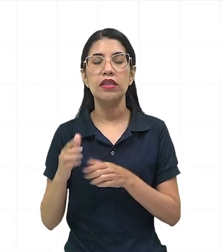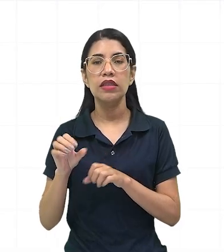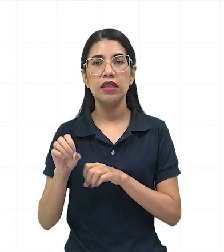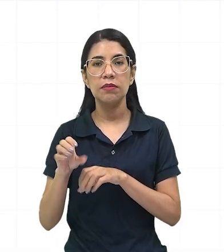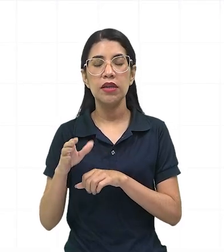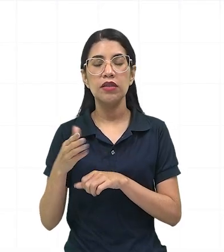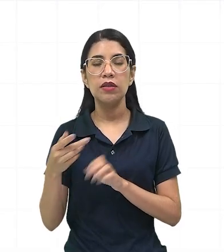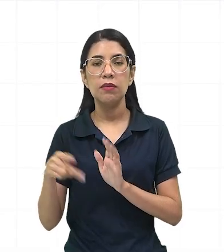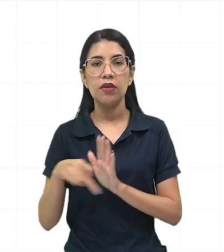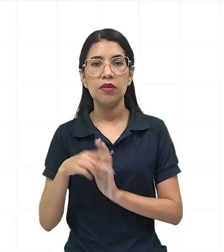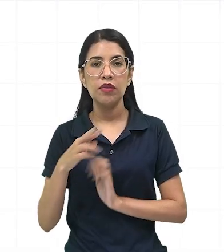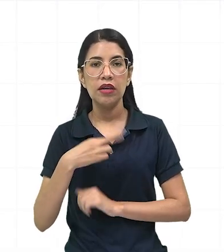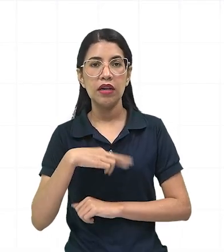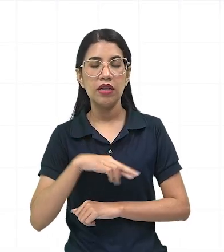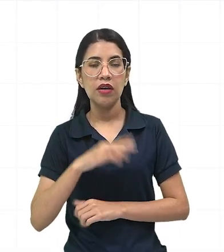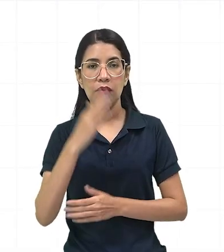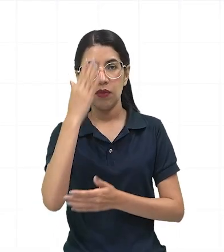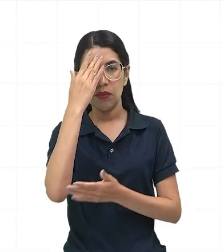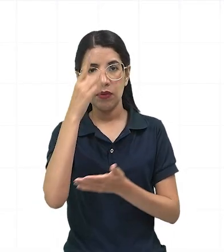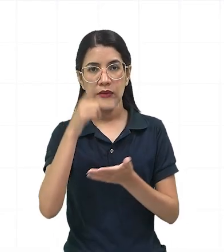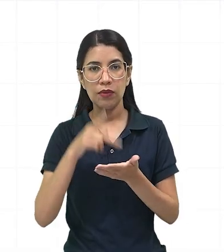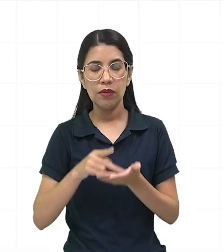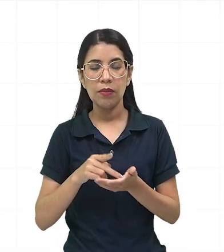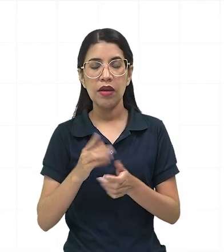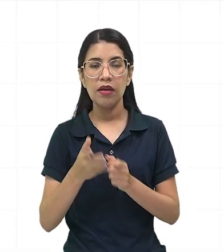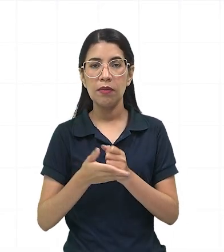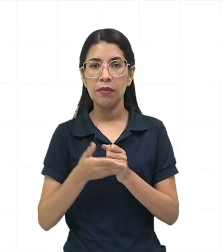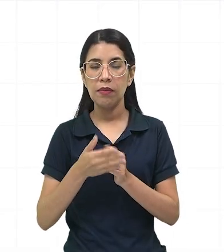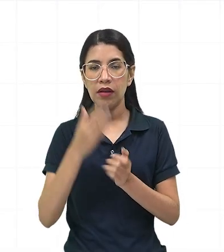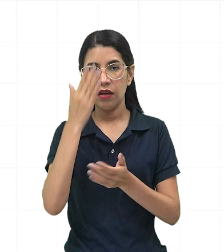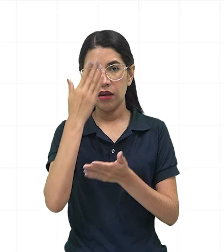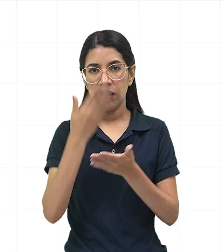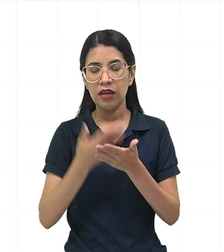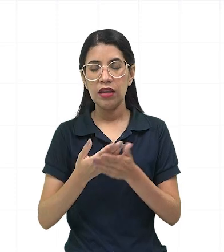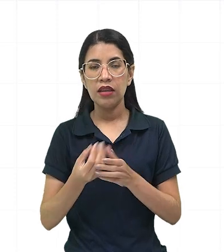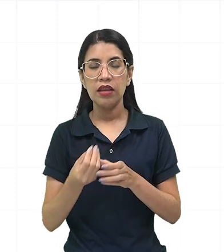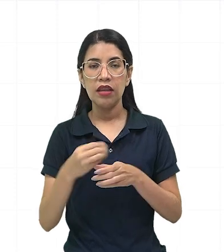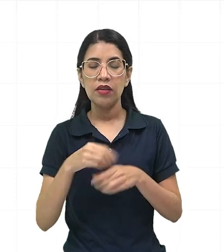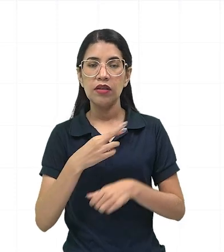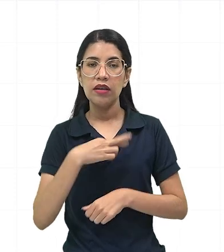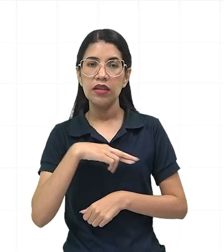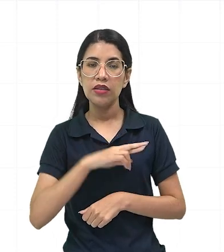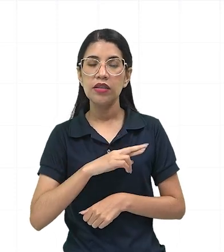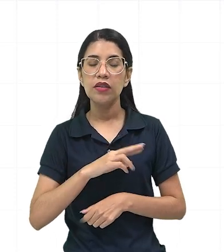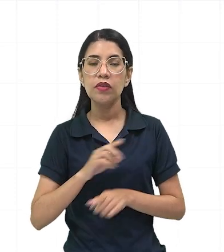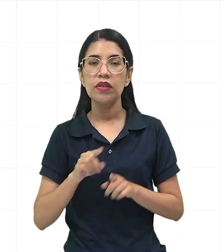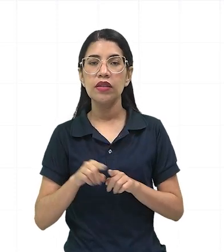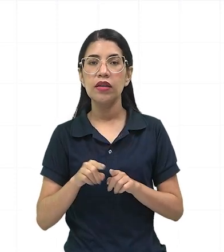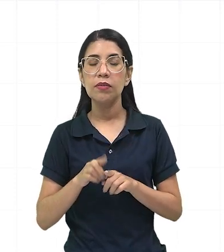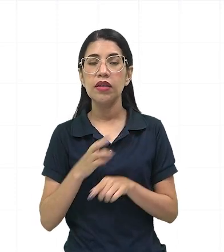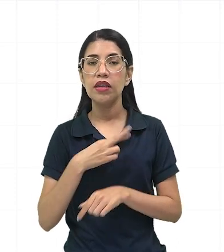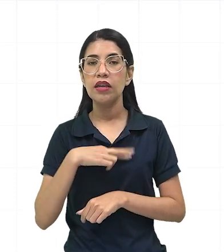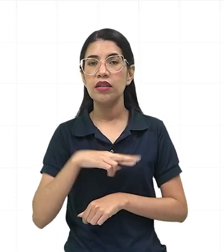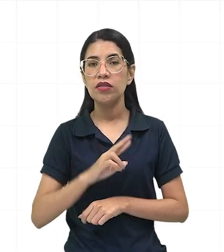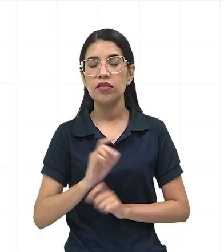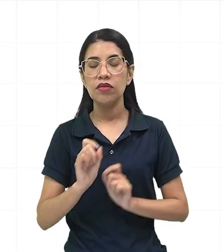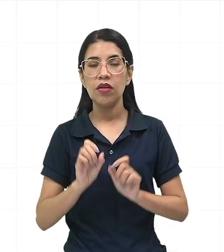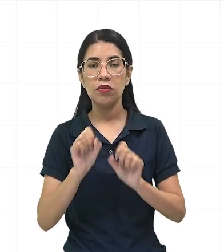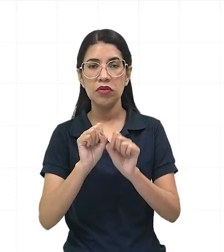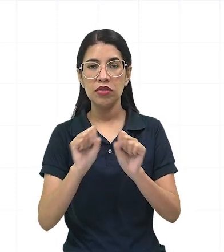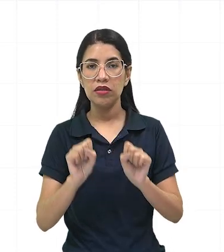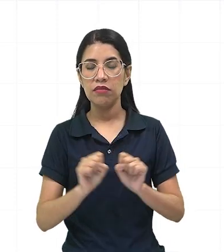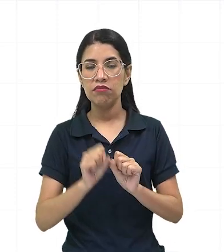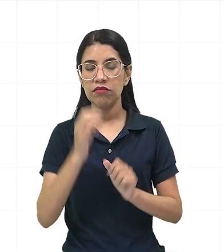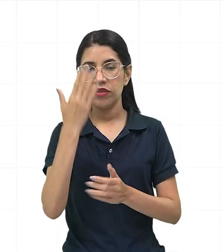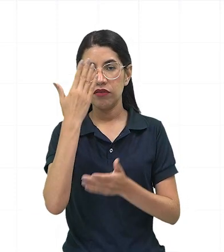religião. Também dogma, que é a crença ou princípio inquestionável dentro de uma religião. E religião, que é o sistema de fé